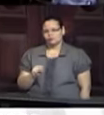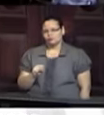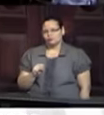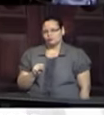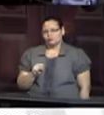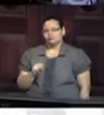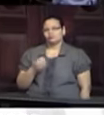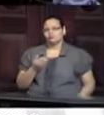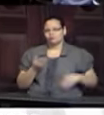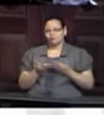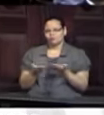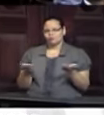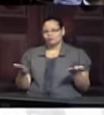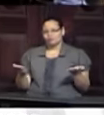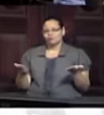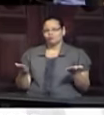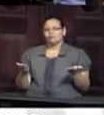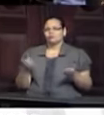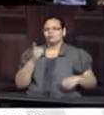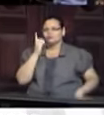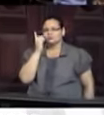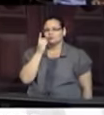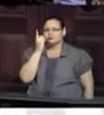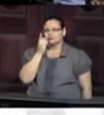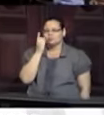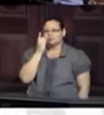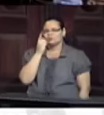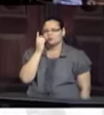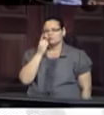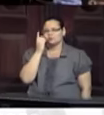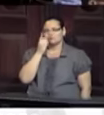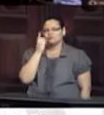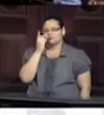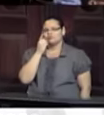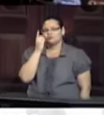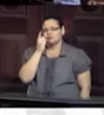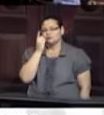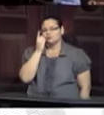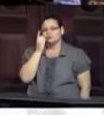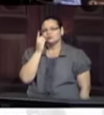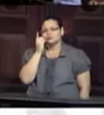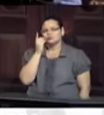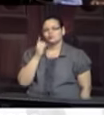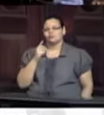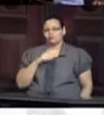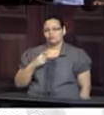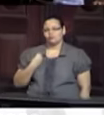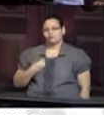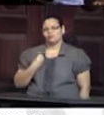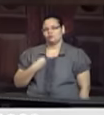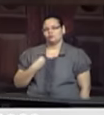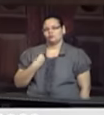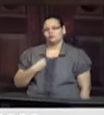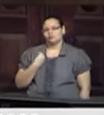senhoras e senhores deputados presentes,